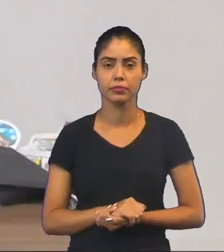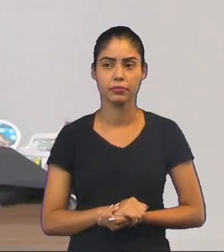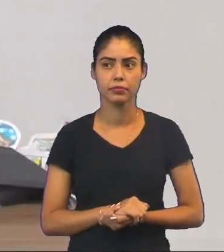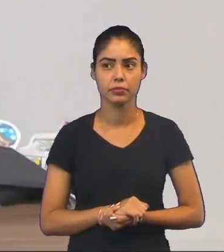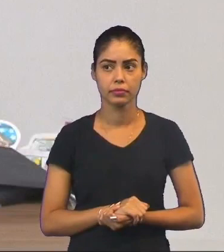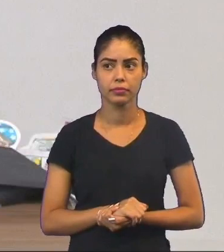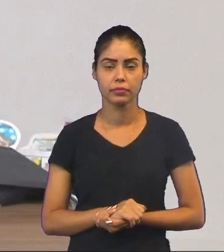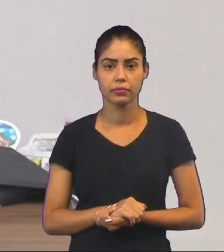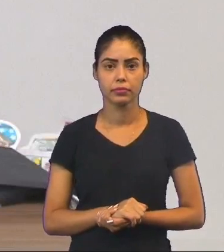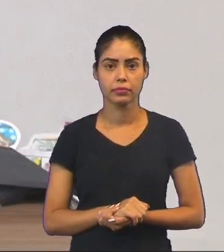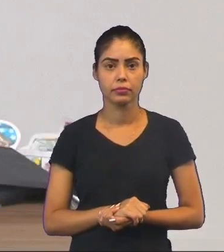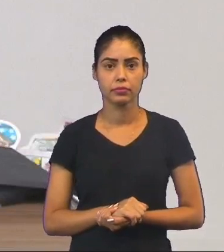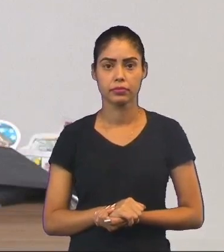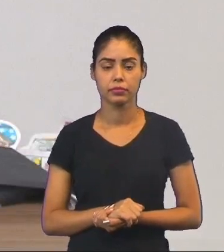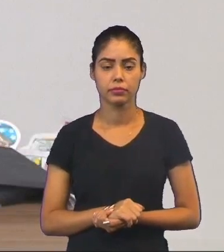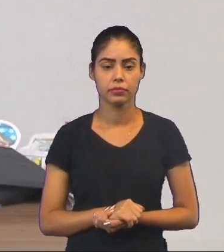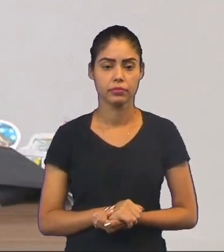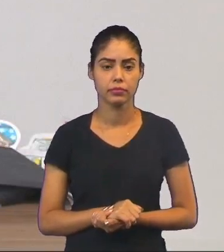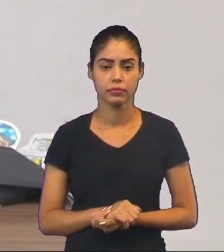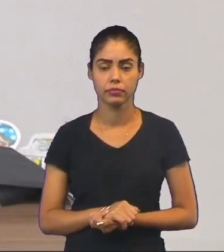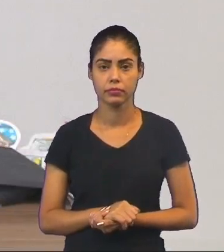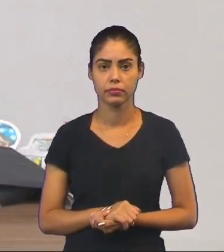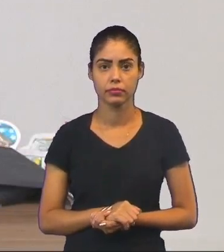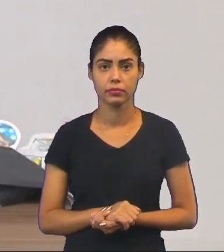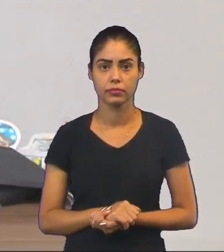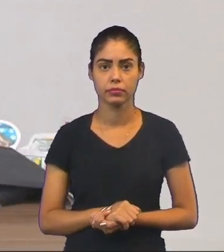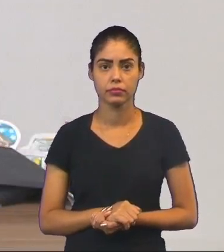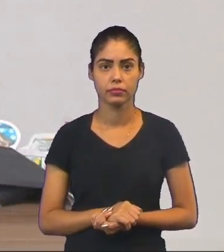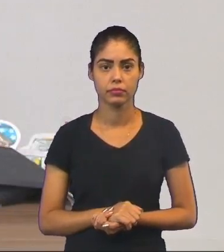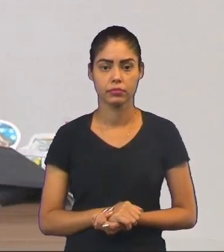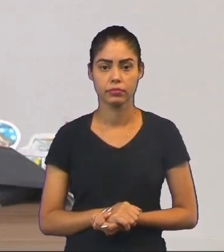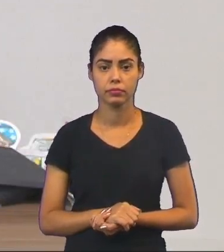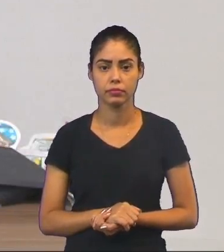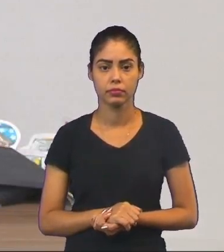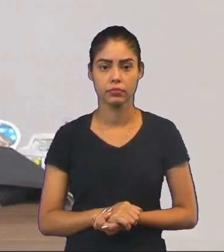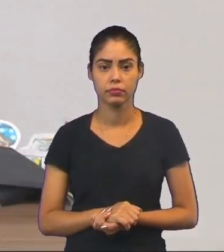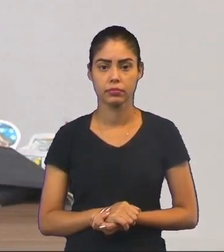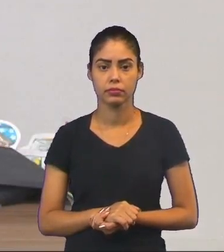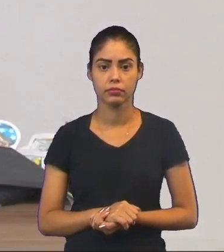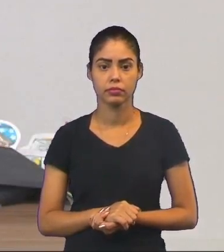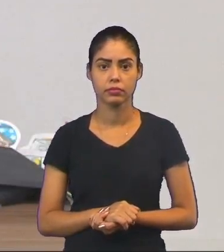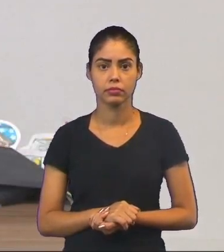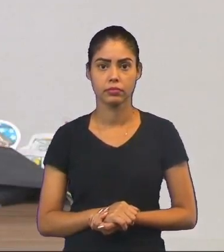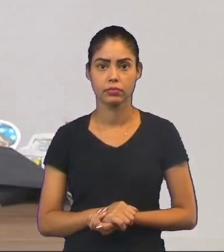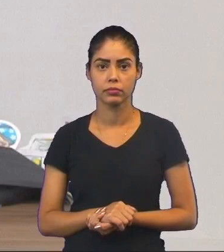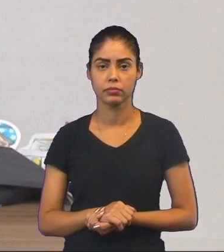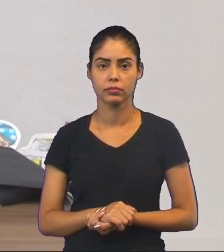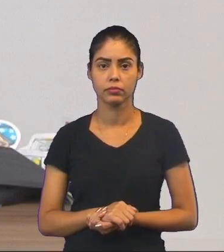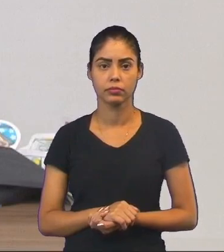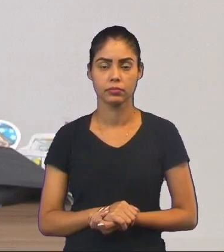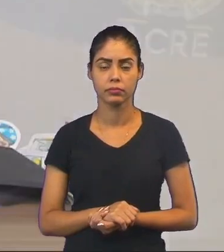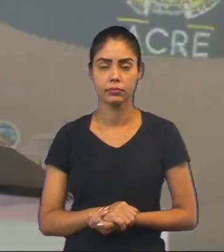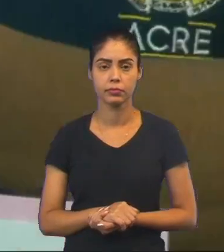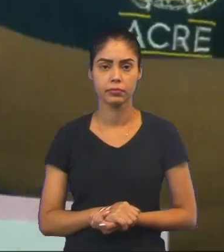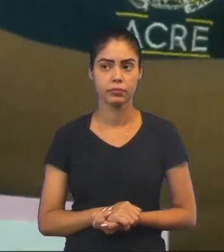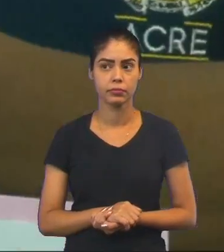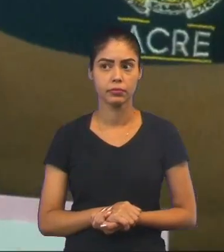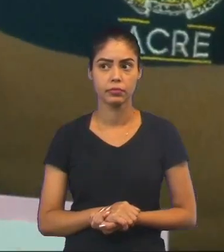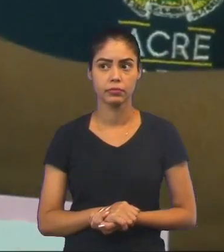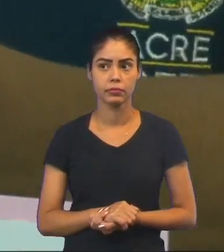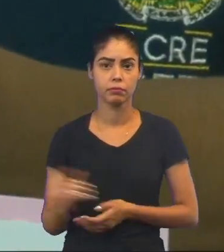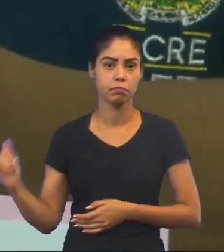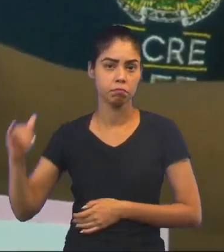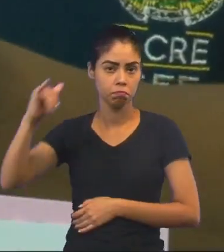terrestre. Vamos observar aqui mais um meio de transporte, esse aqui.